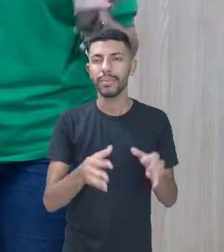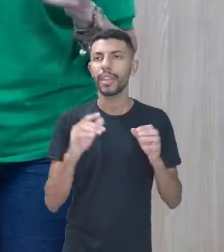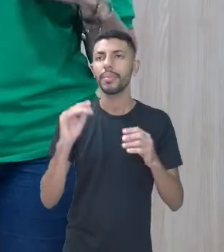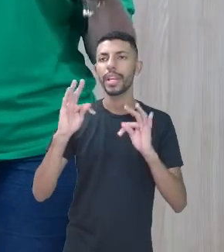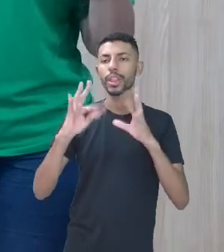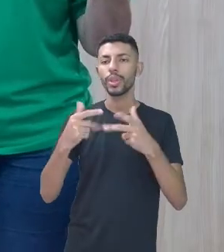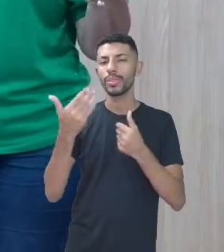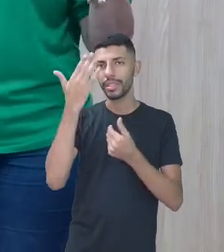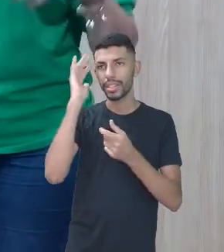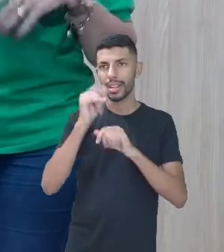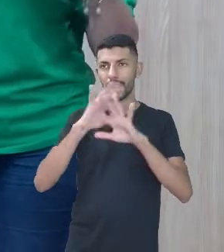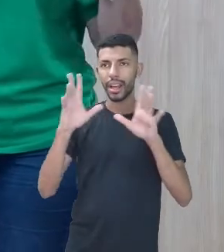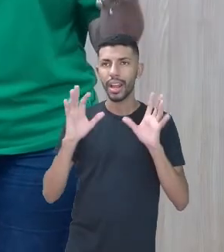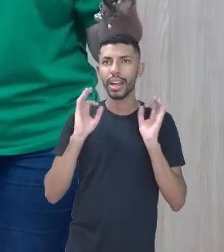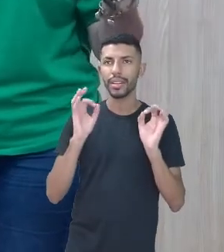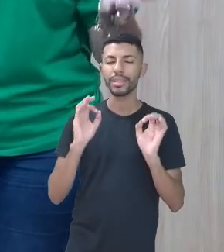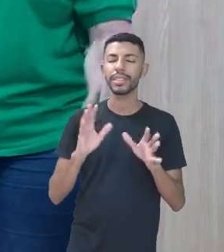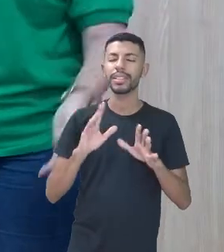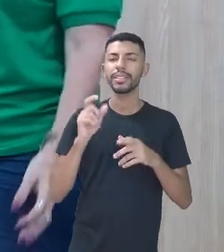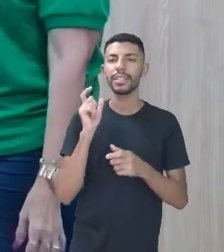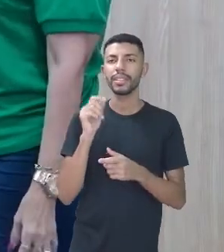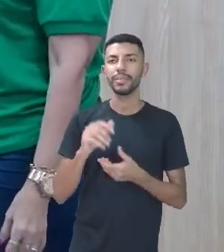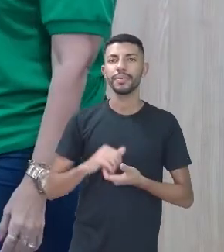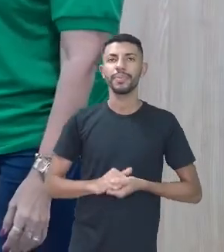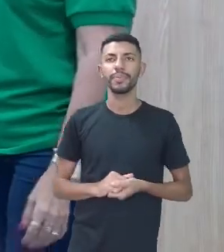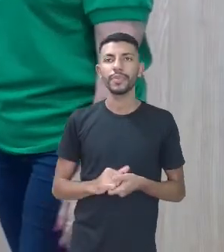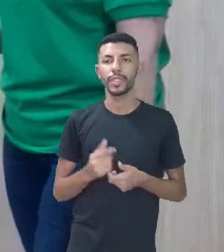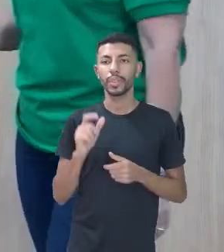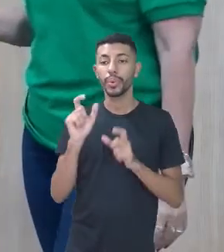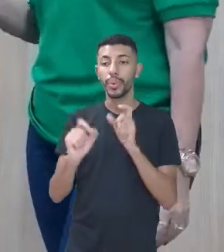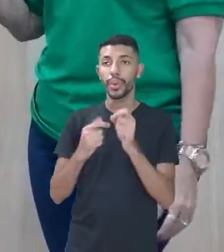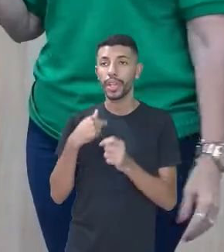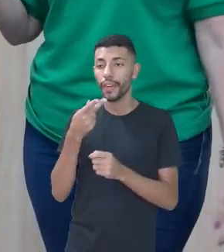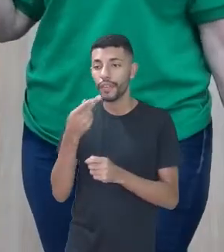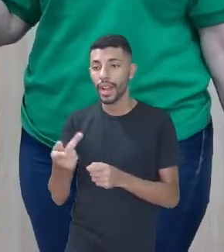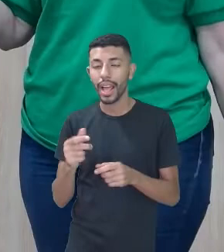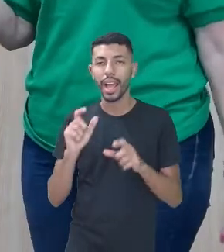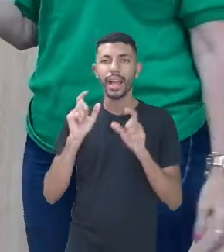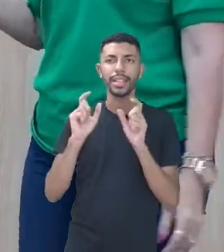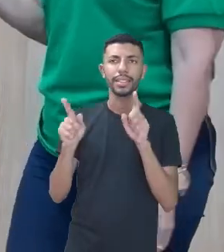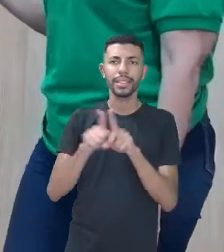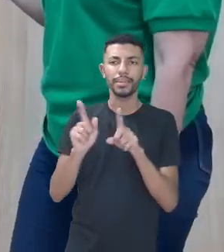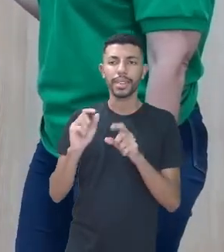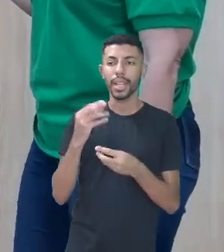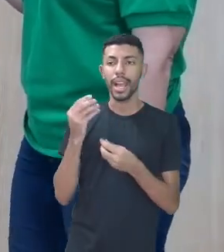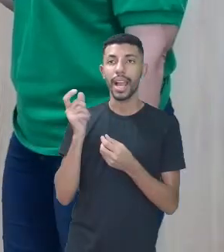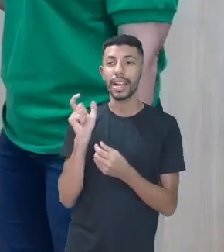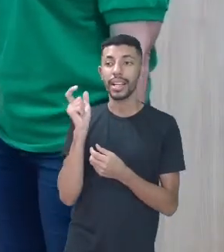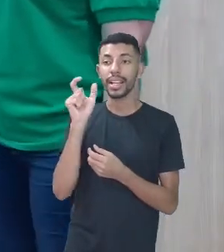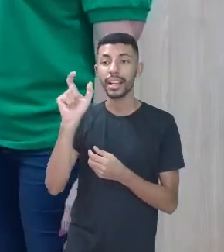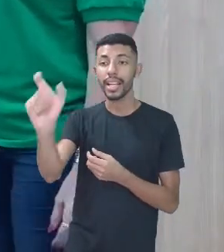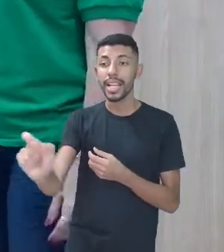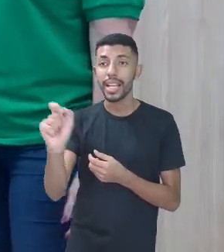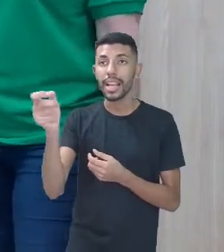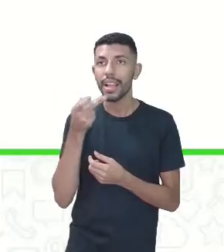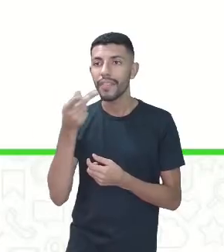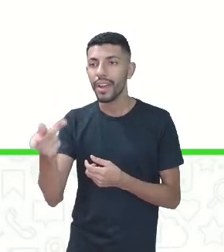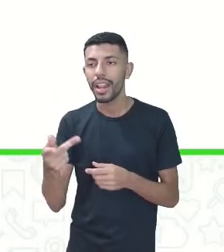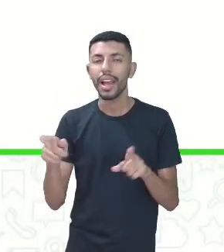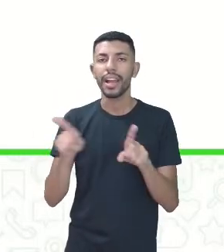aquele meu texto. O que eu quero dizer, a quem eu quero dizer, tá? E também como dizer.